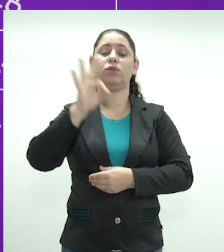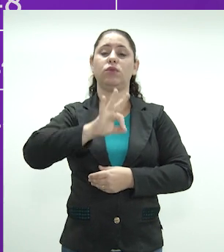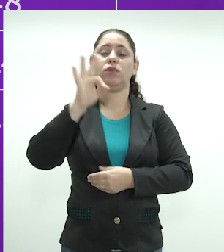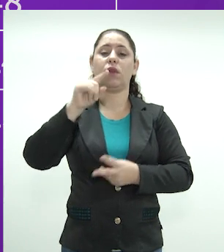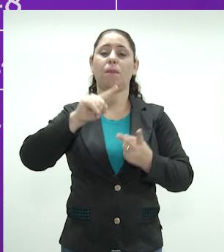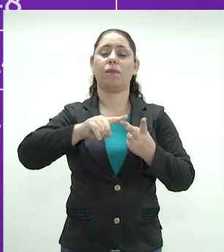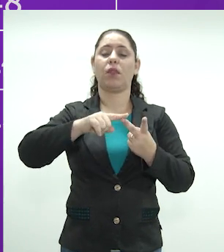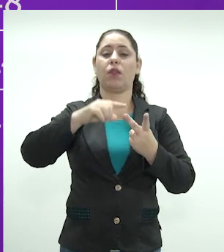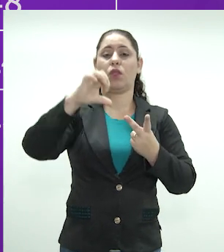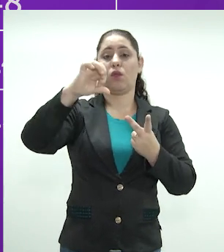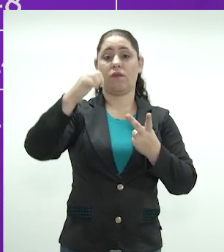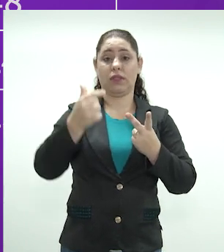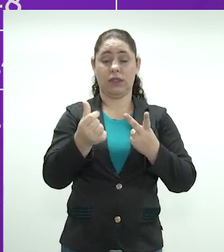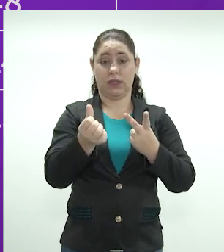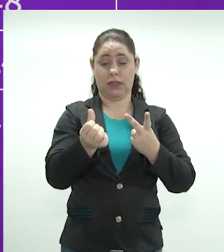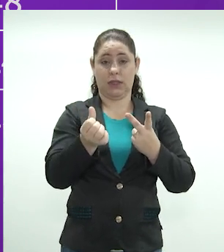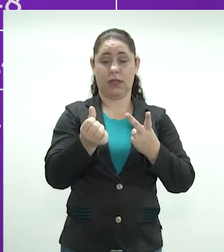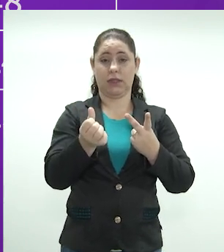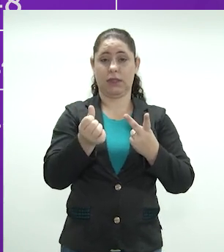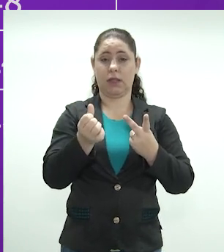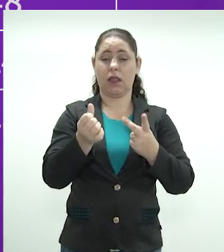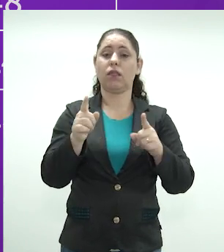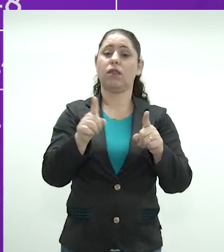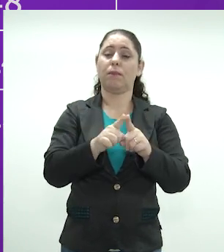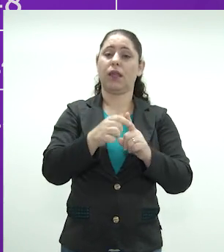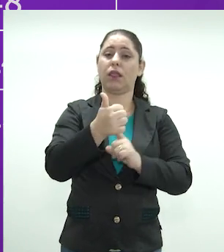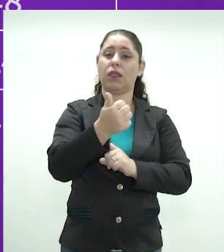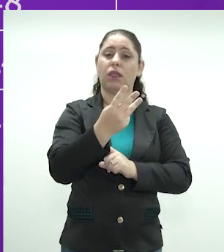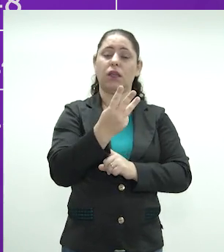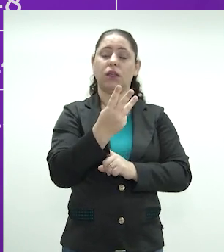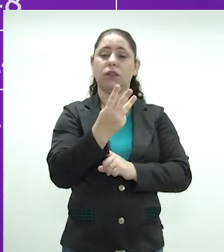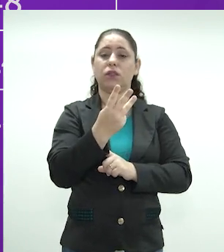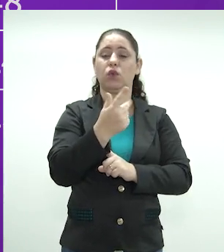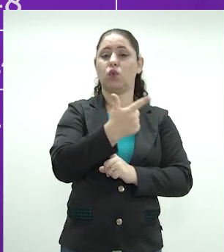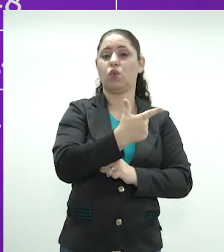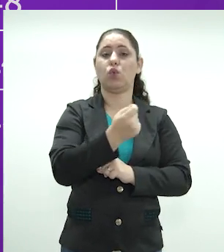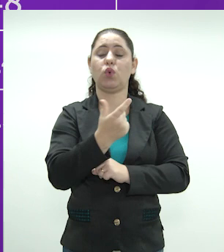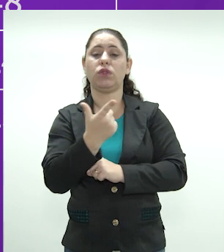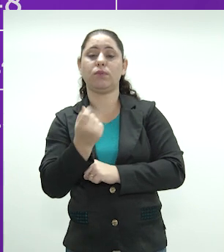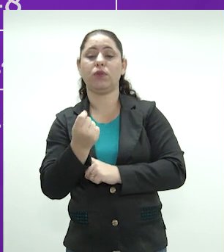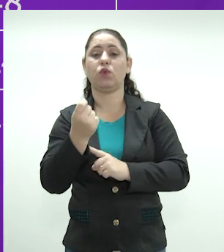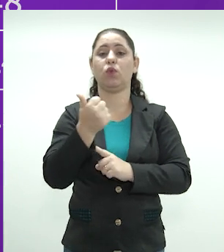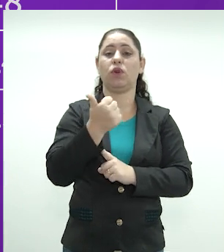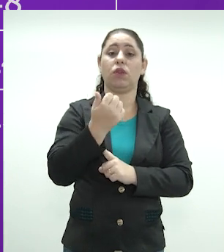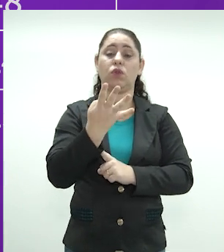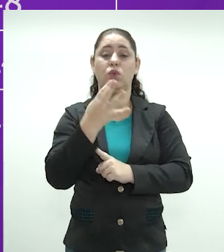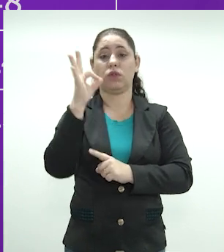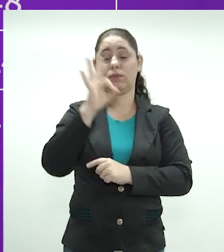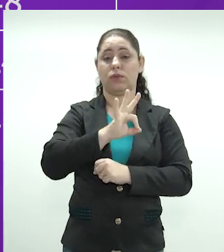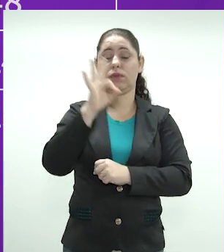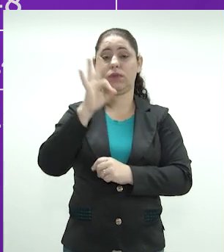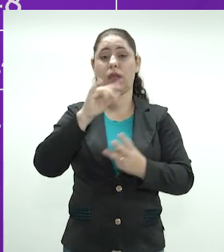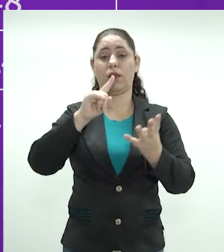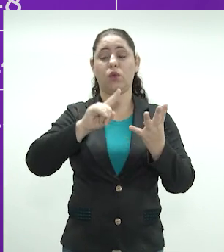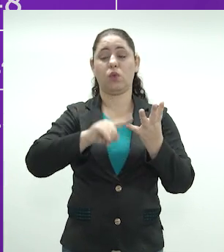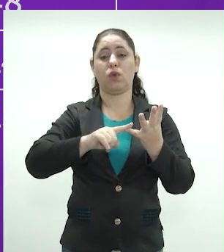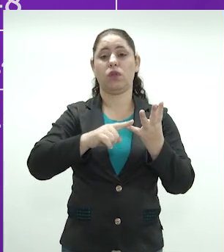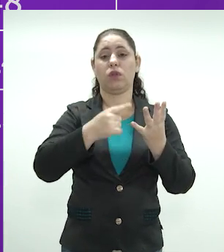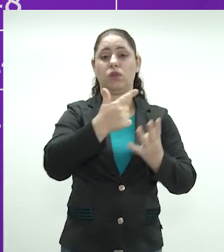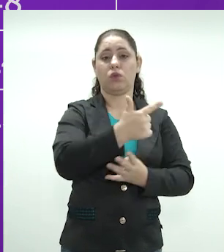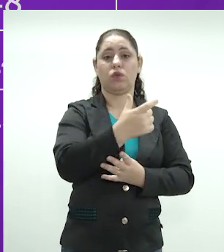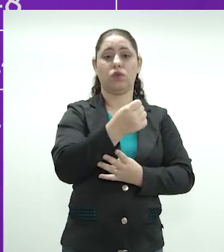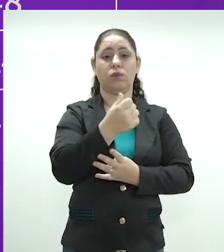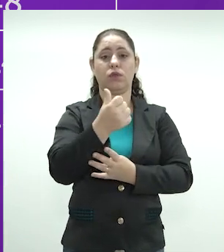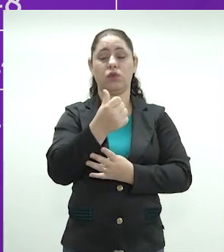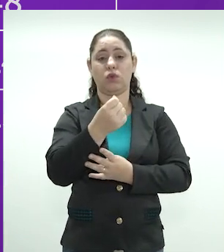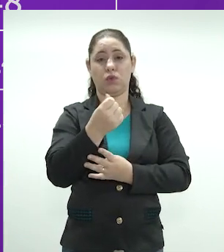12% em 96, seguido por quase 13% no ano 2000, 14,5% em